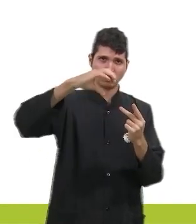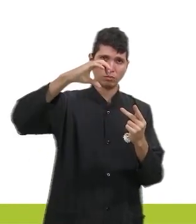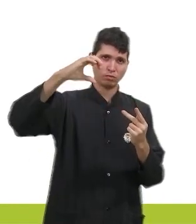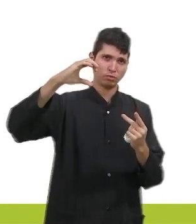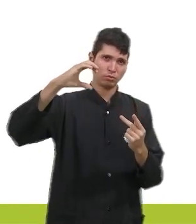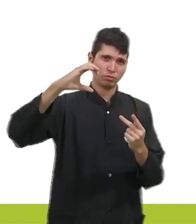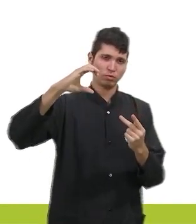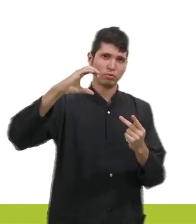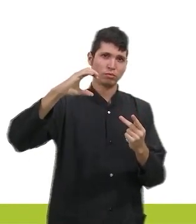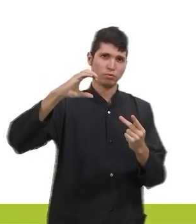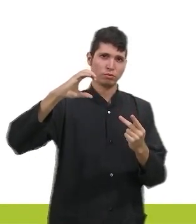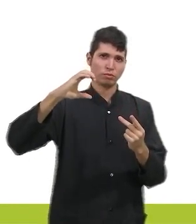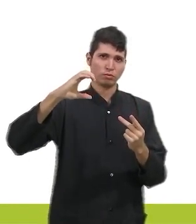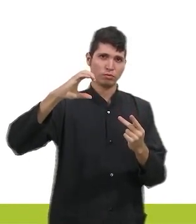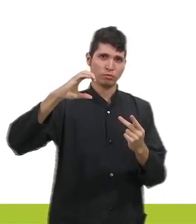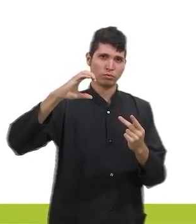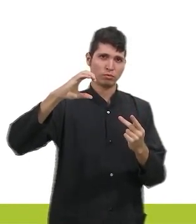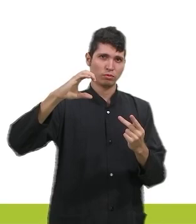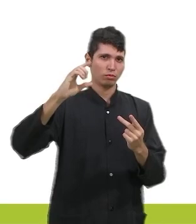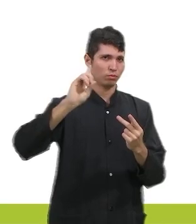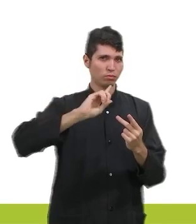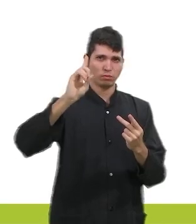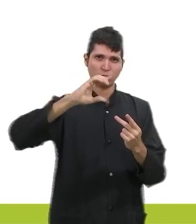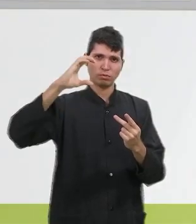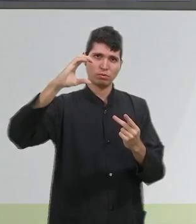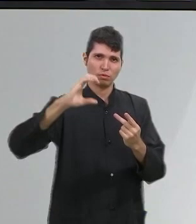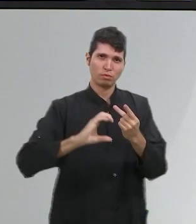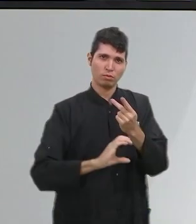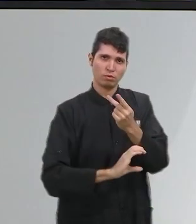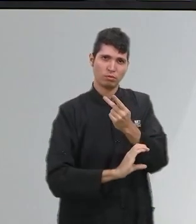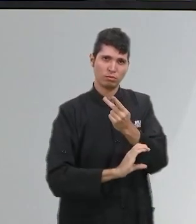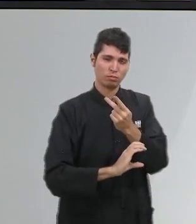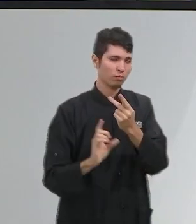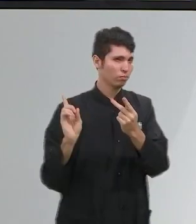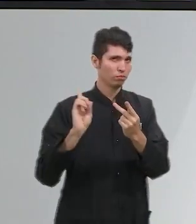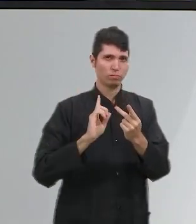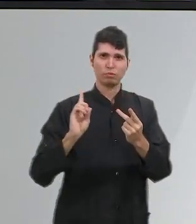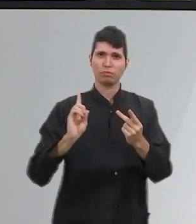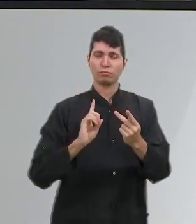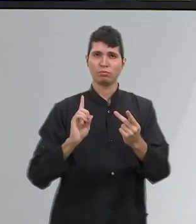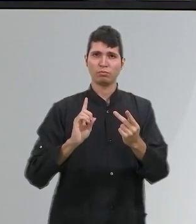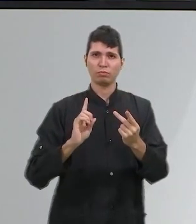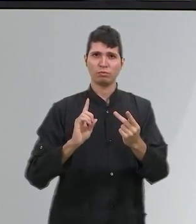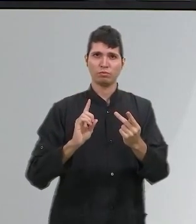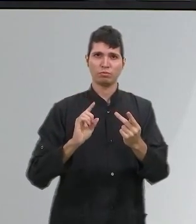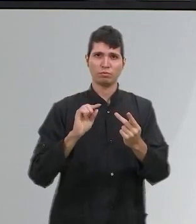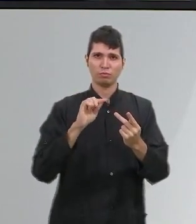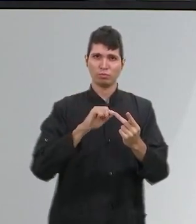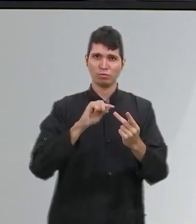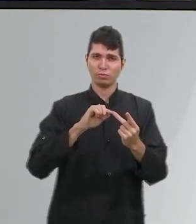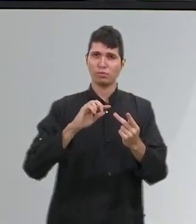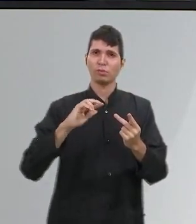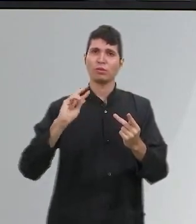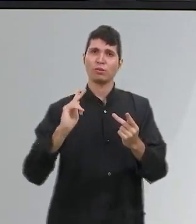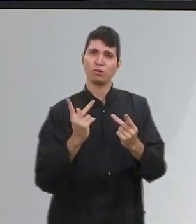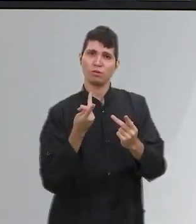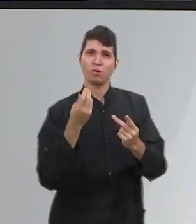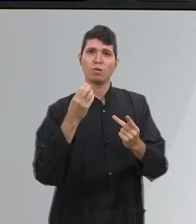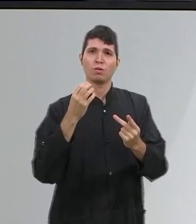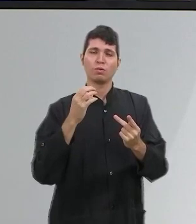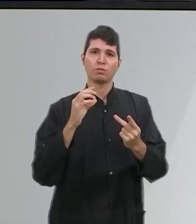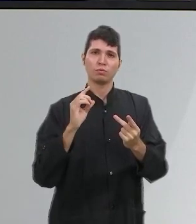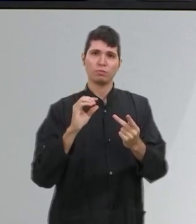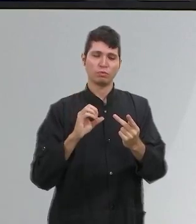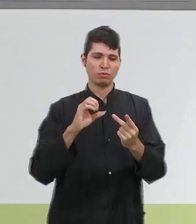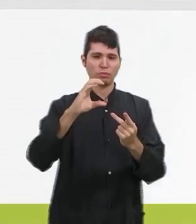está entre carbonos. Então, ele vai ser considerado cadeia homogênea. Já no